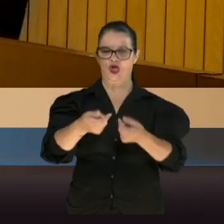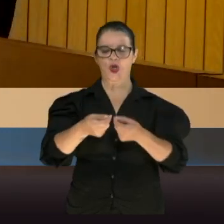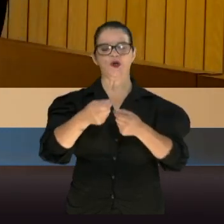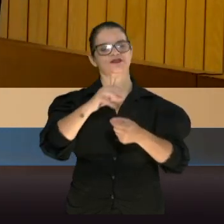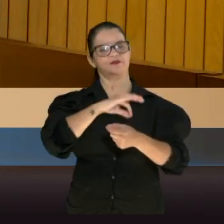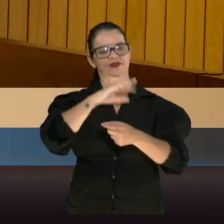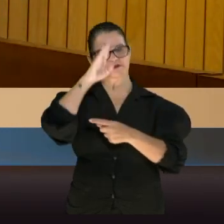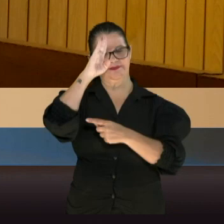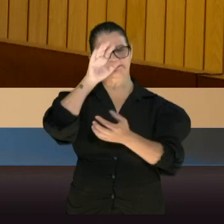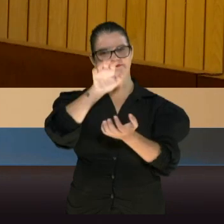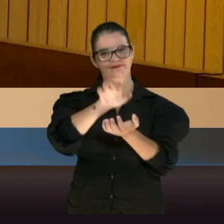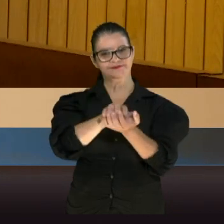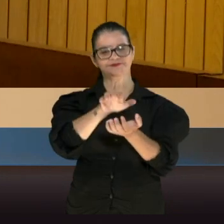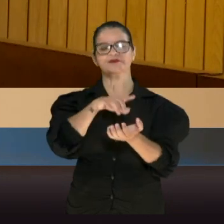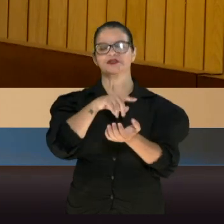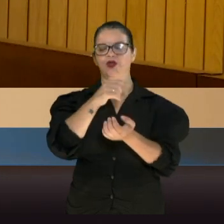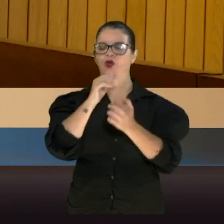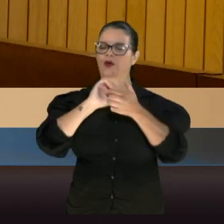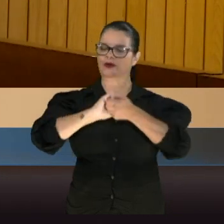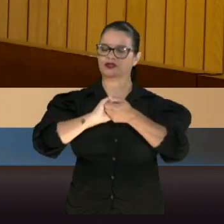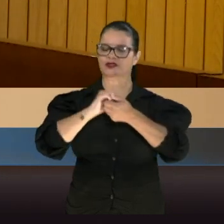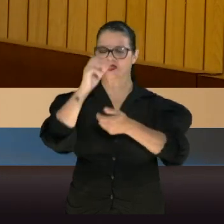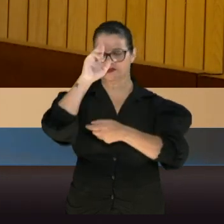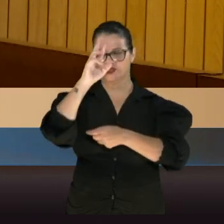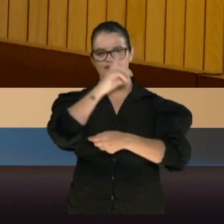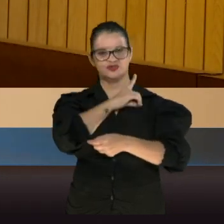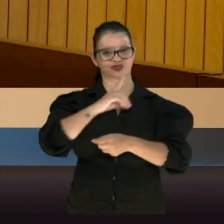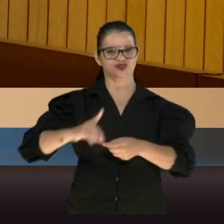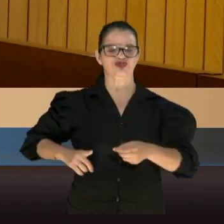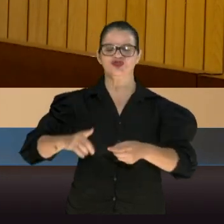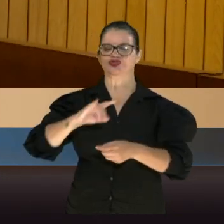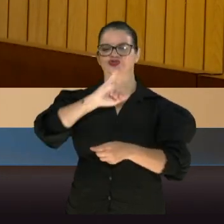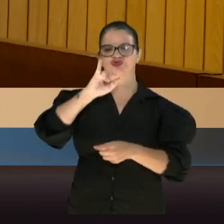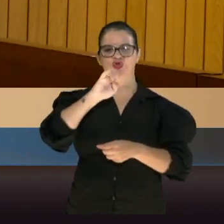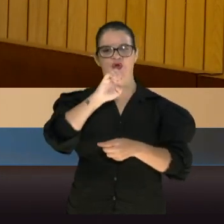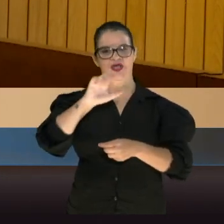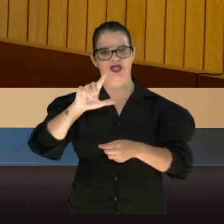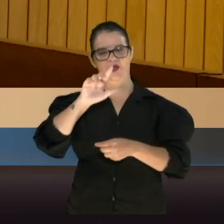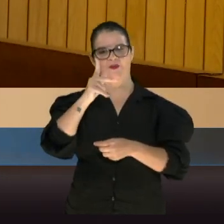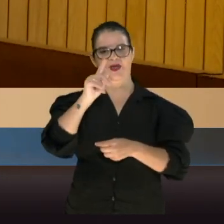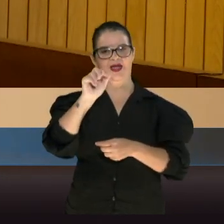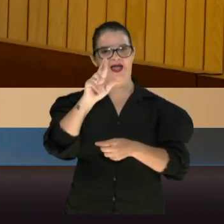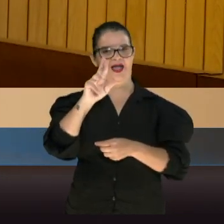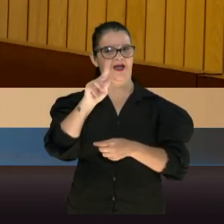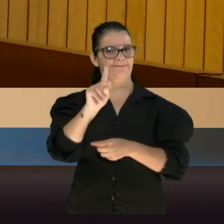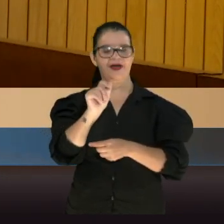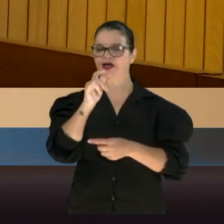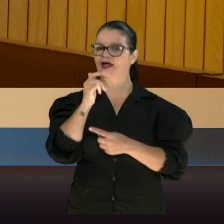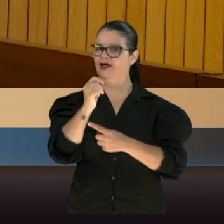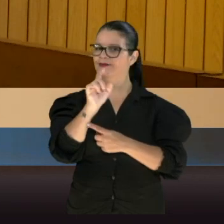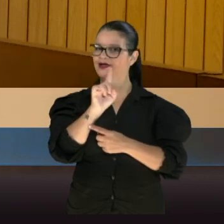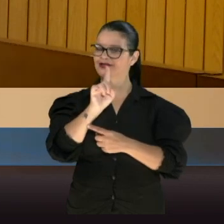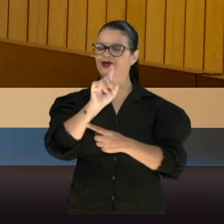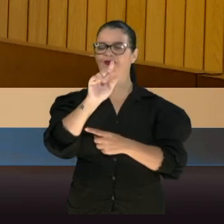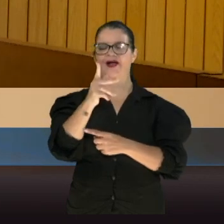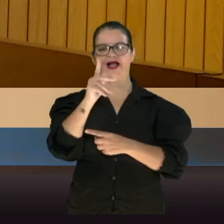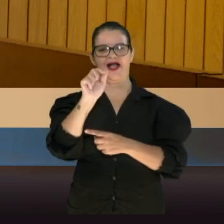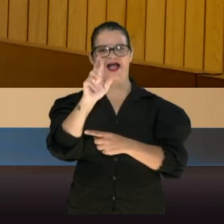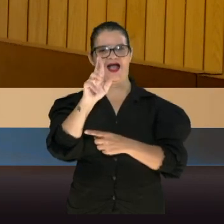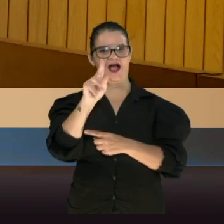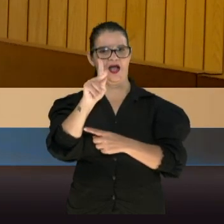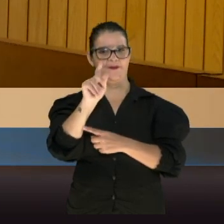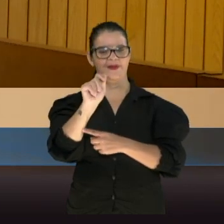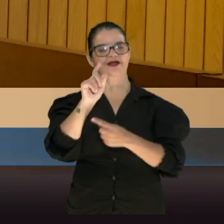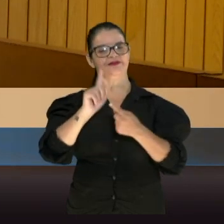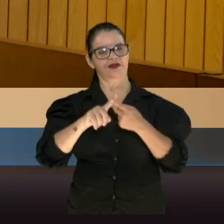Cumprimentar o excelentíssimo senhor deputado Joel da Arpa, não é Joel da Arma, né? Joel da Arpa, conosco aqui também, autor,